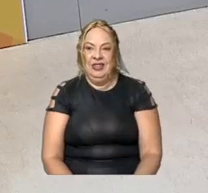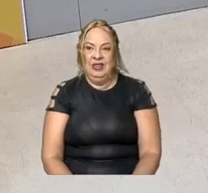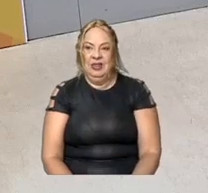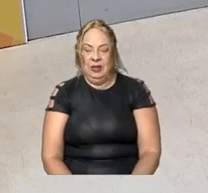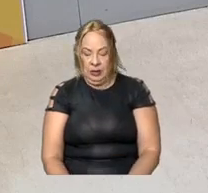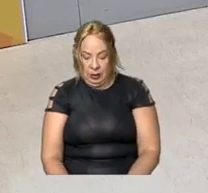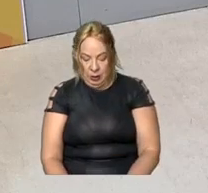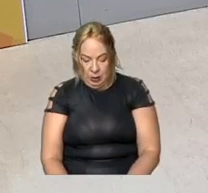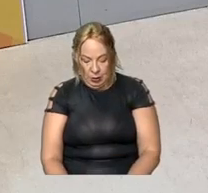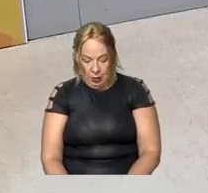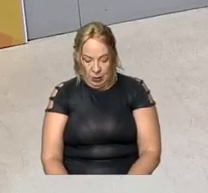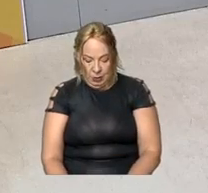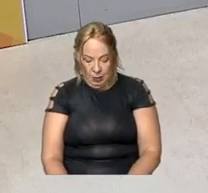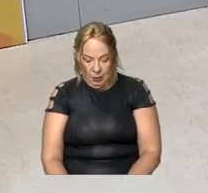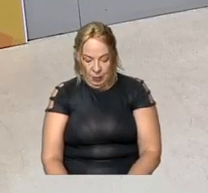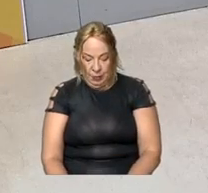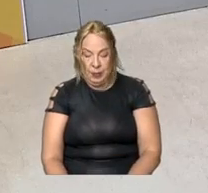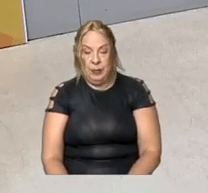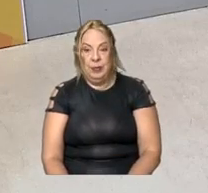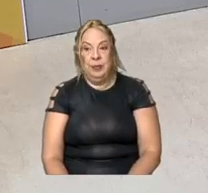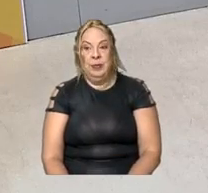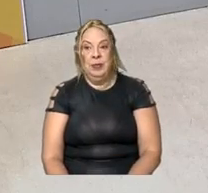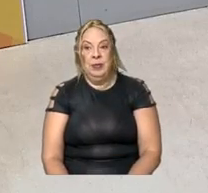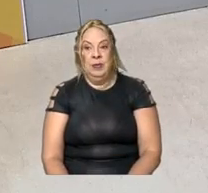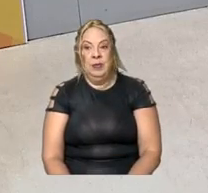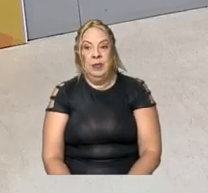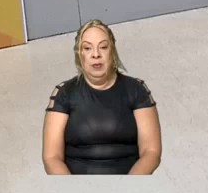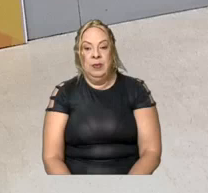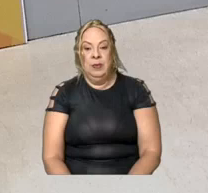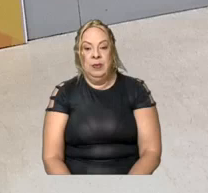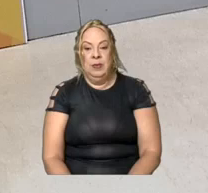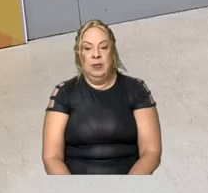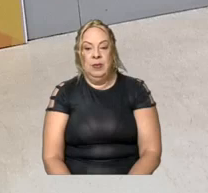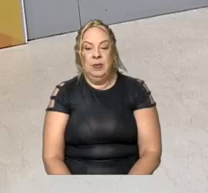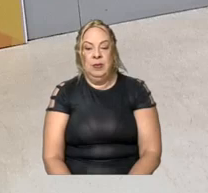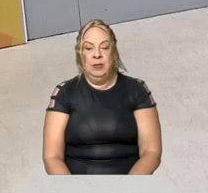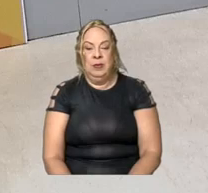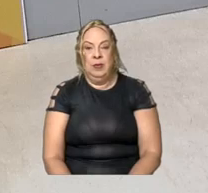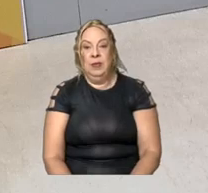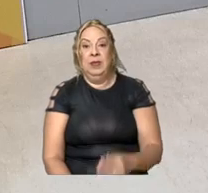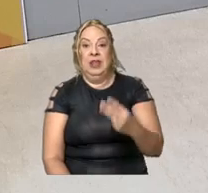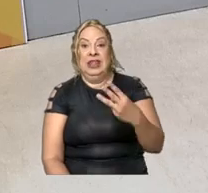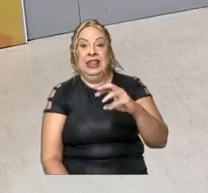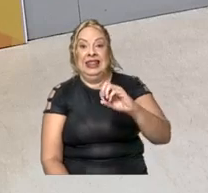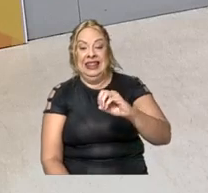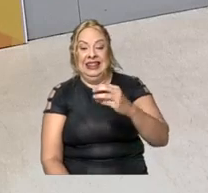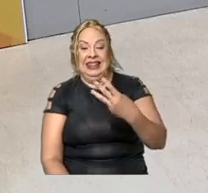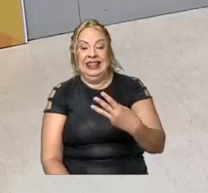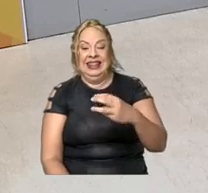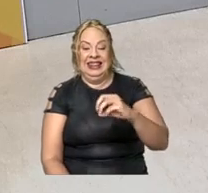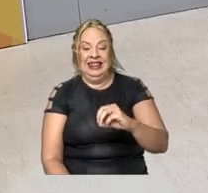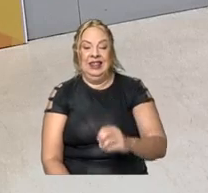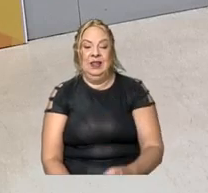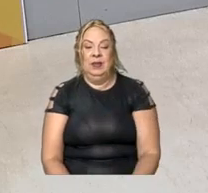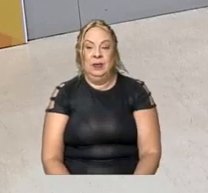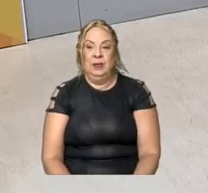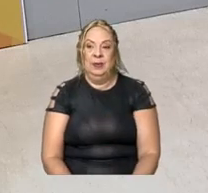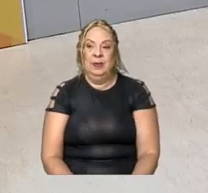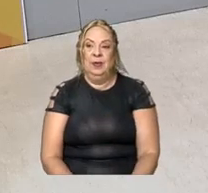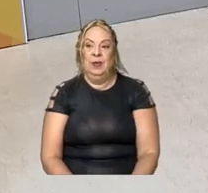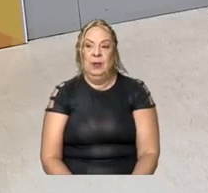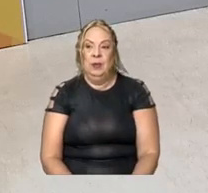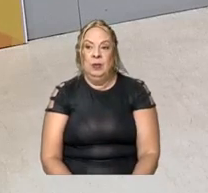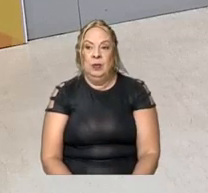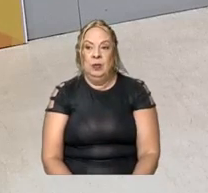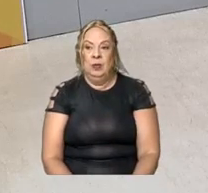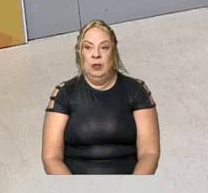19. Números que saíram 39, 09, 19, agora 30, 30, 30, marque